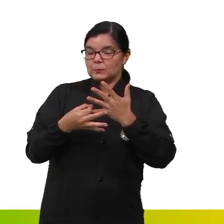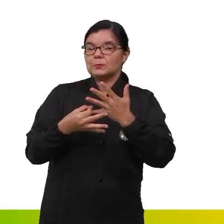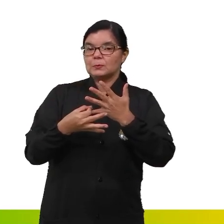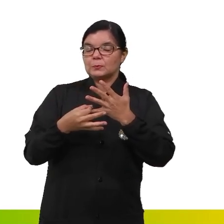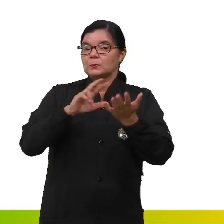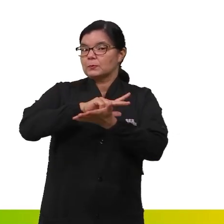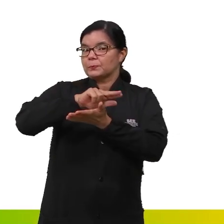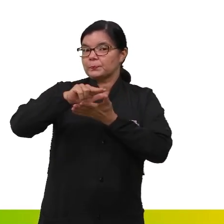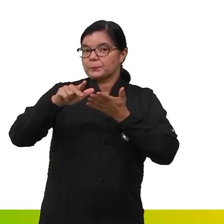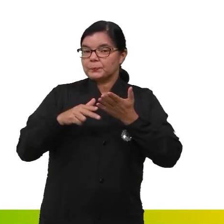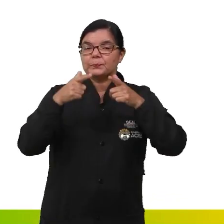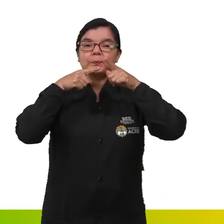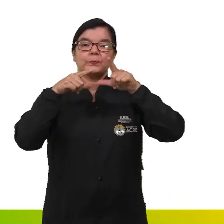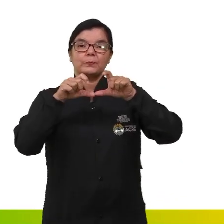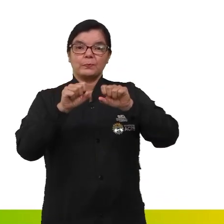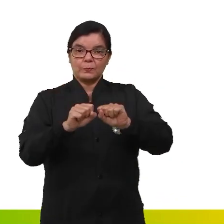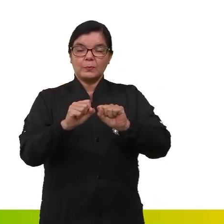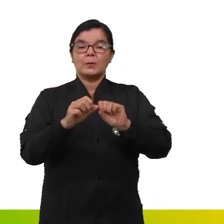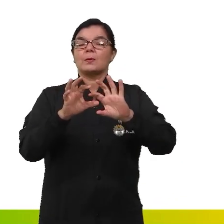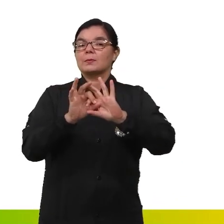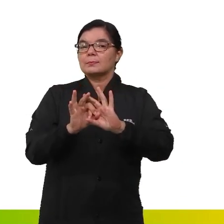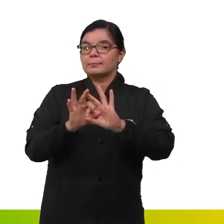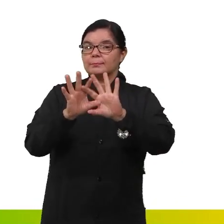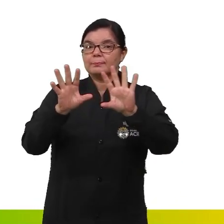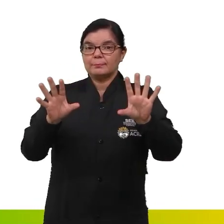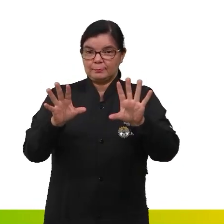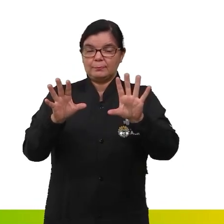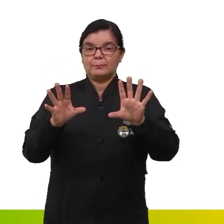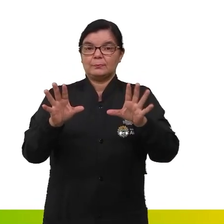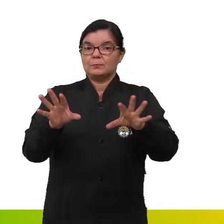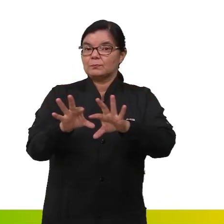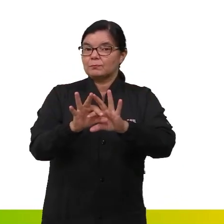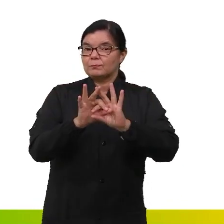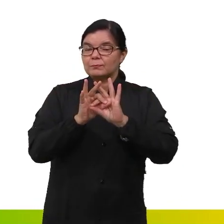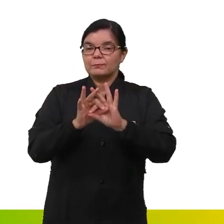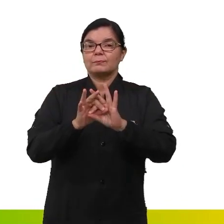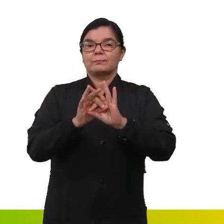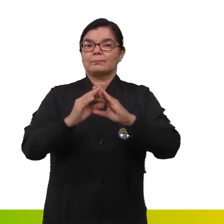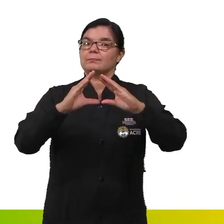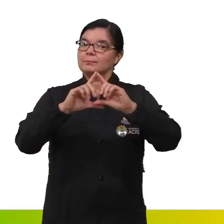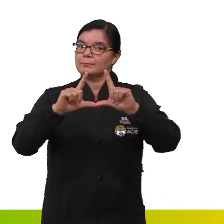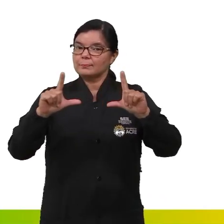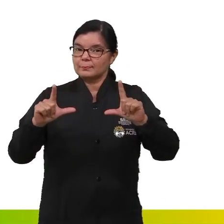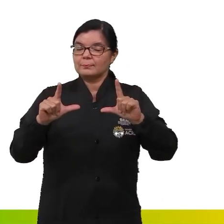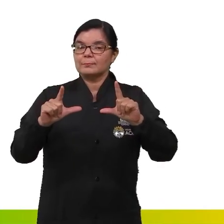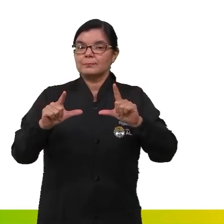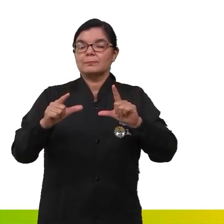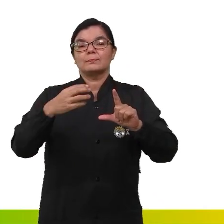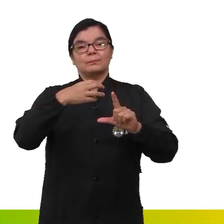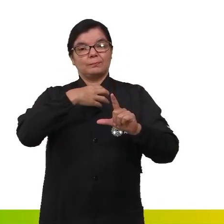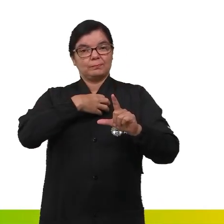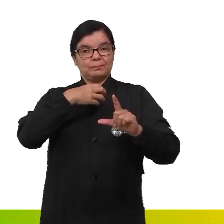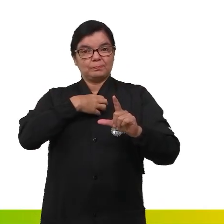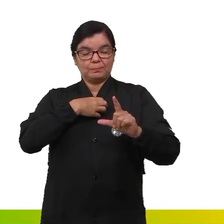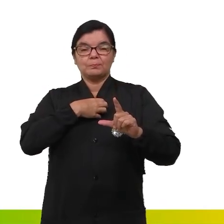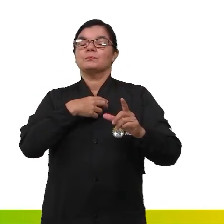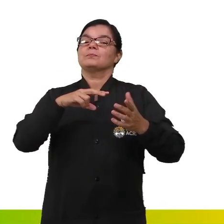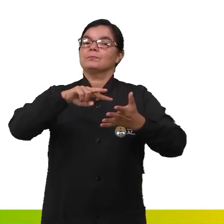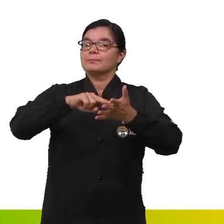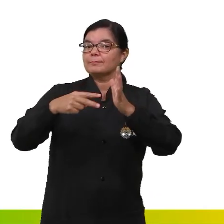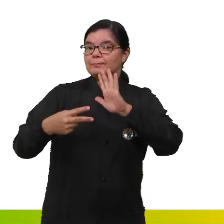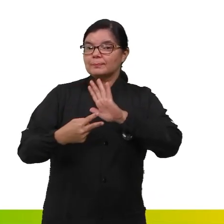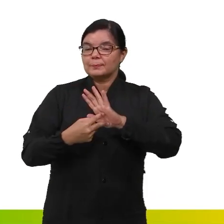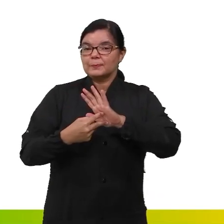os mecanismos linguísticos que permitem uma conexão lógica semântica entre as partes de um